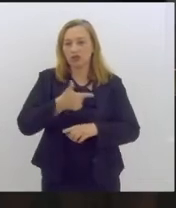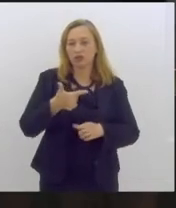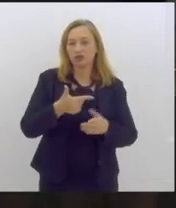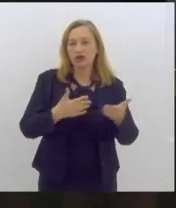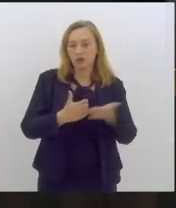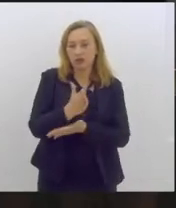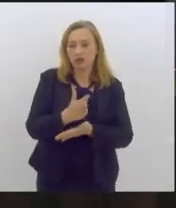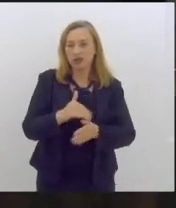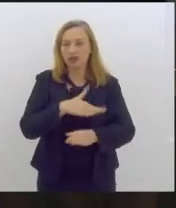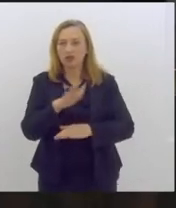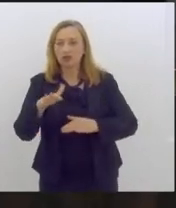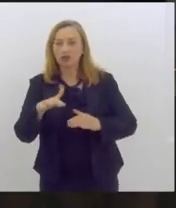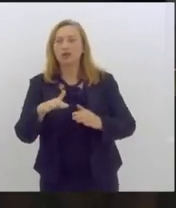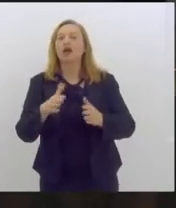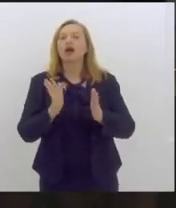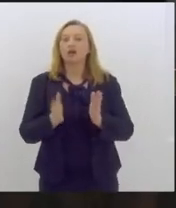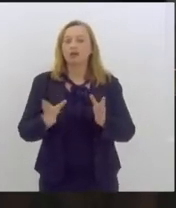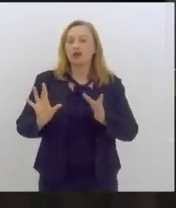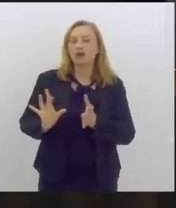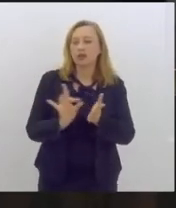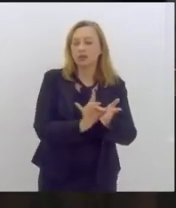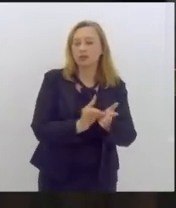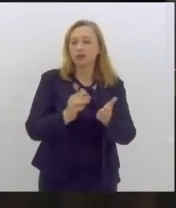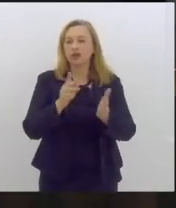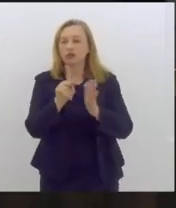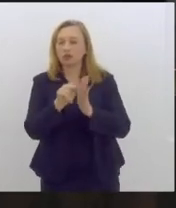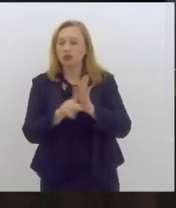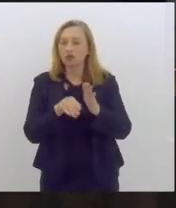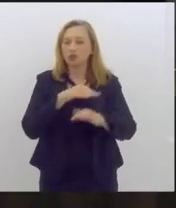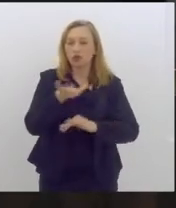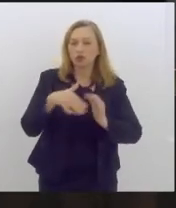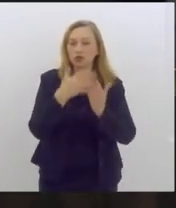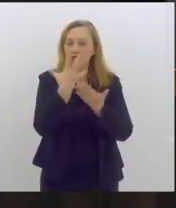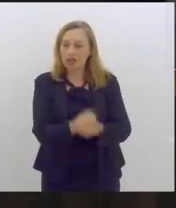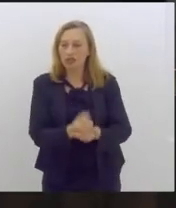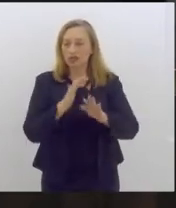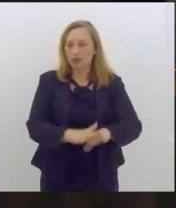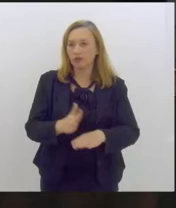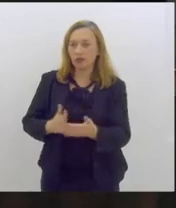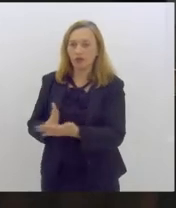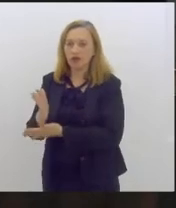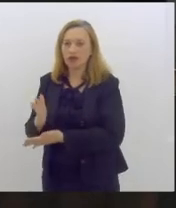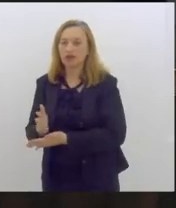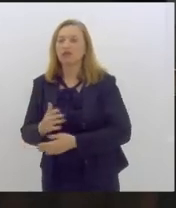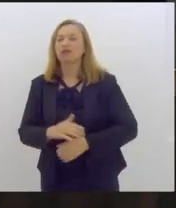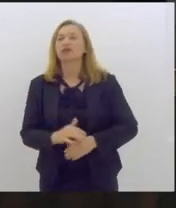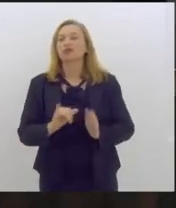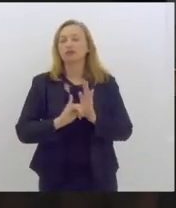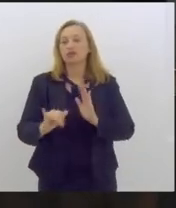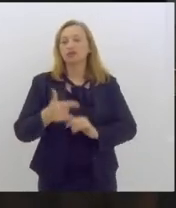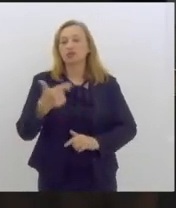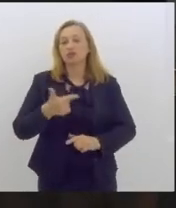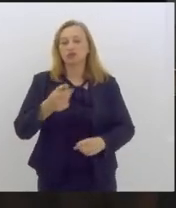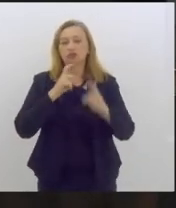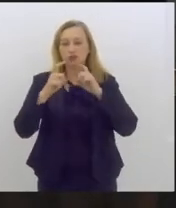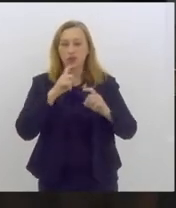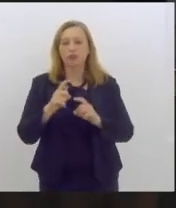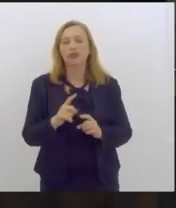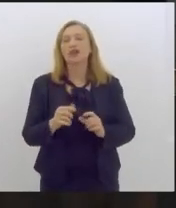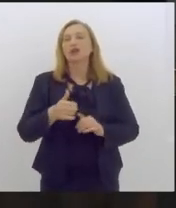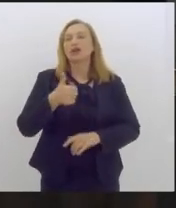descrição aprovada em votação projeto assim emendado seus que aprovam pena bom então aprovado a redação do vencido para segunda discussão